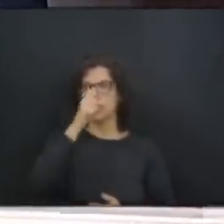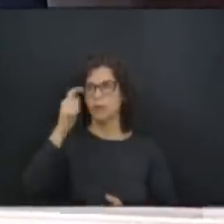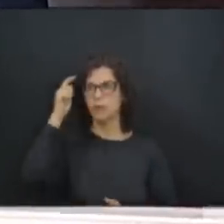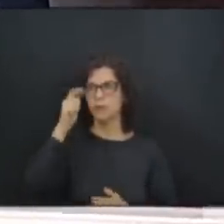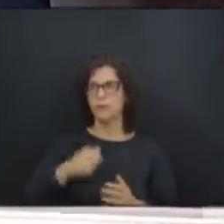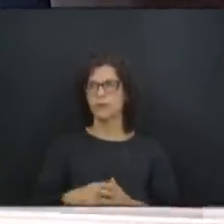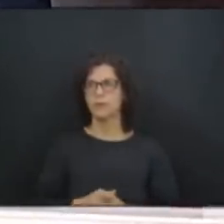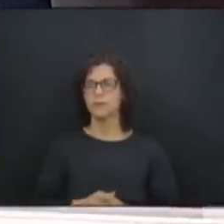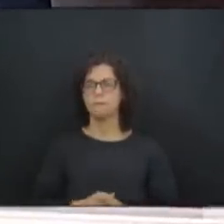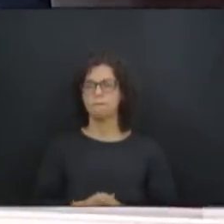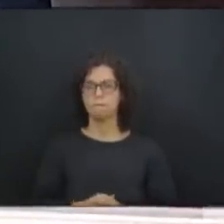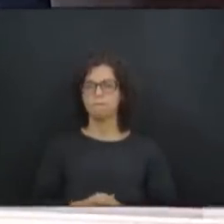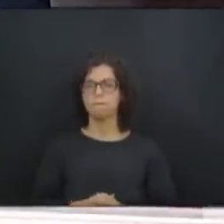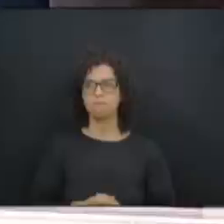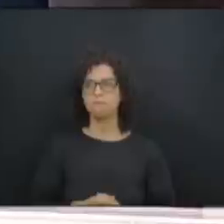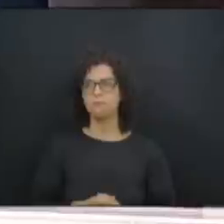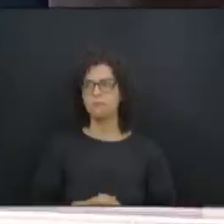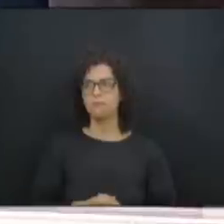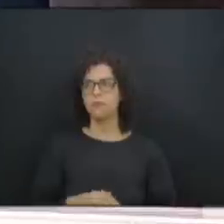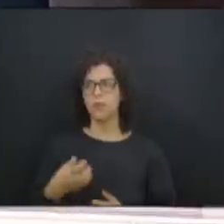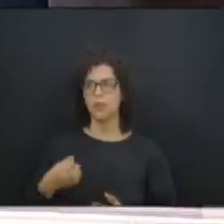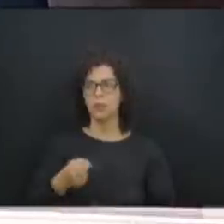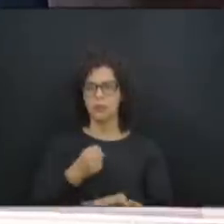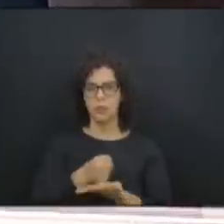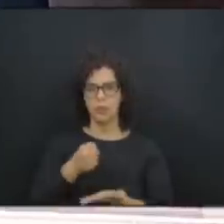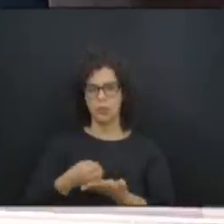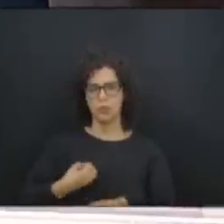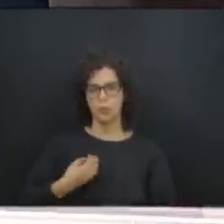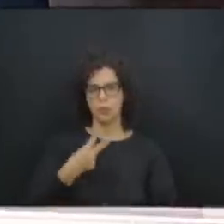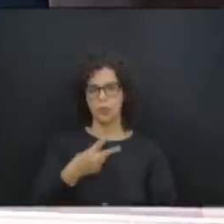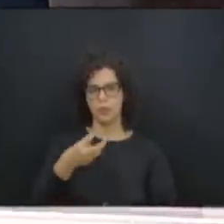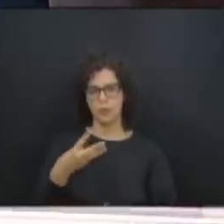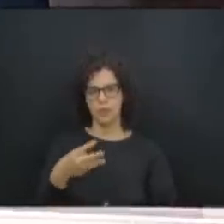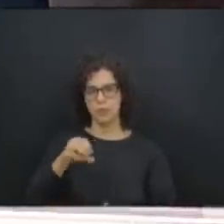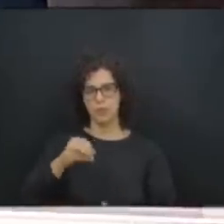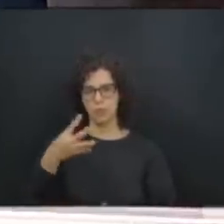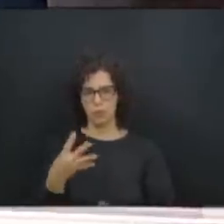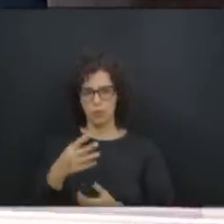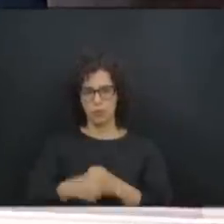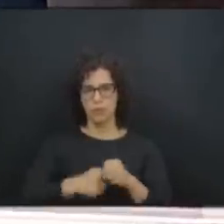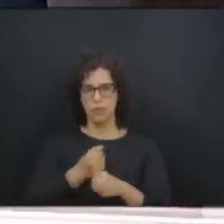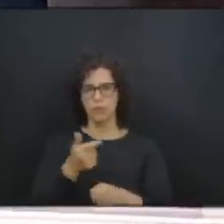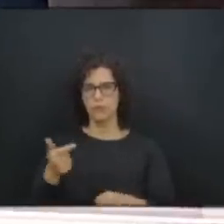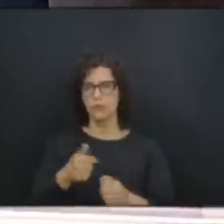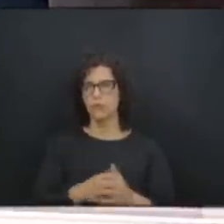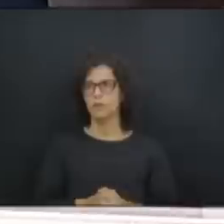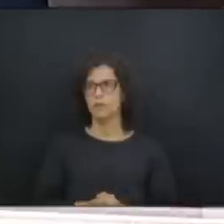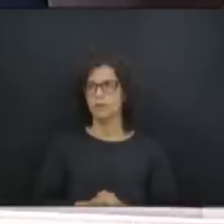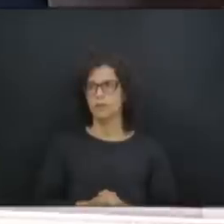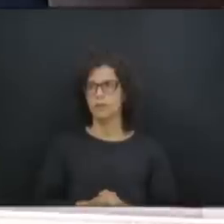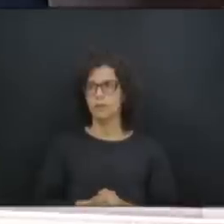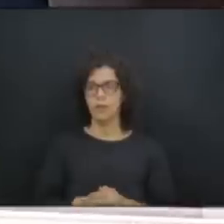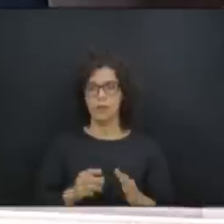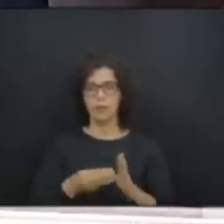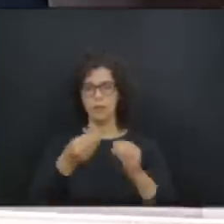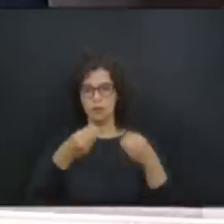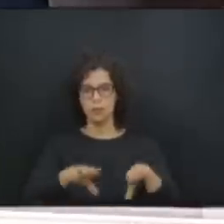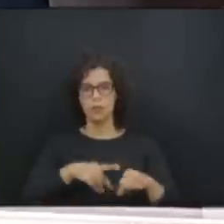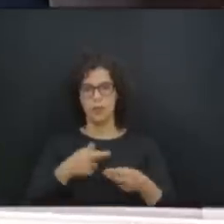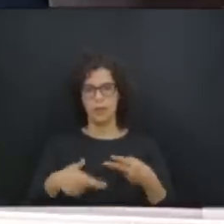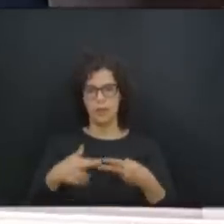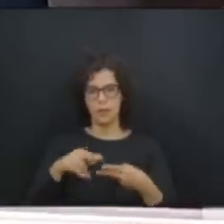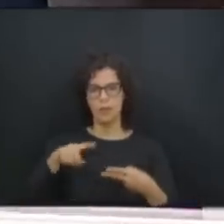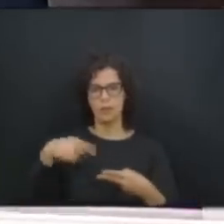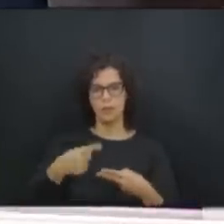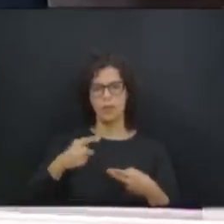Soldado fruit G1 a protocolar seu nome 23042 1022 ficou prejudicado